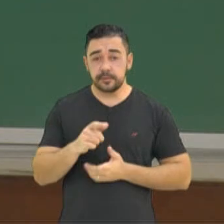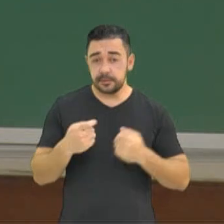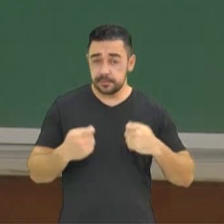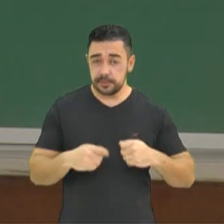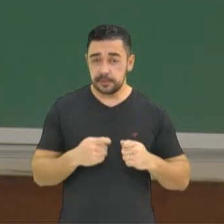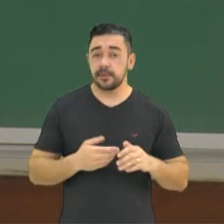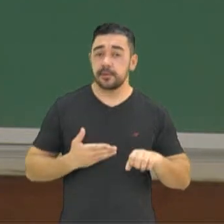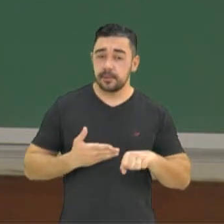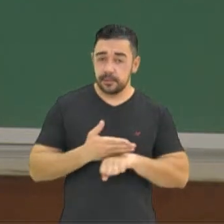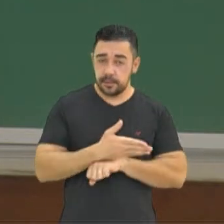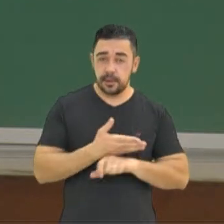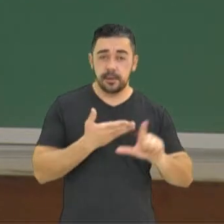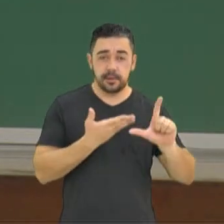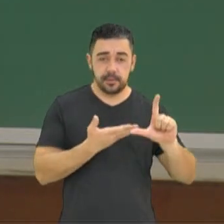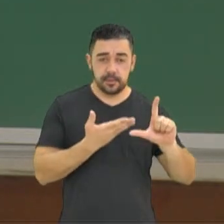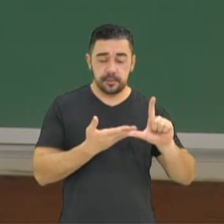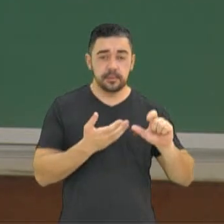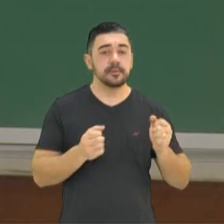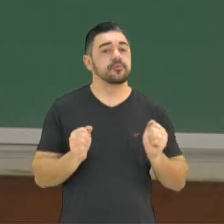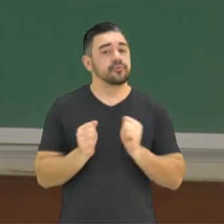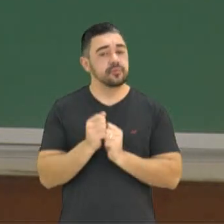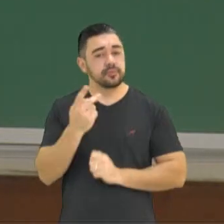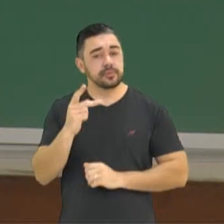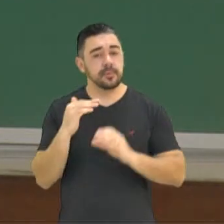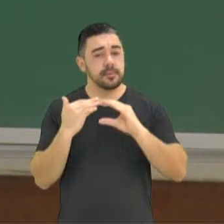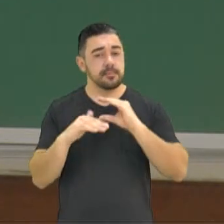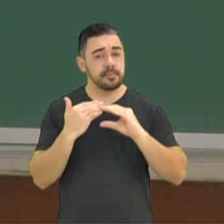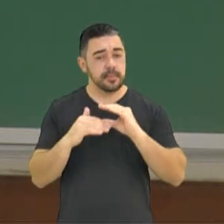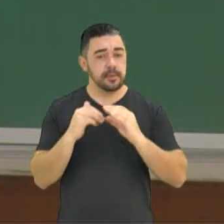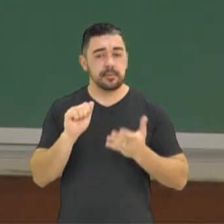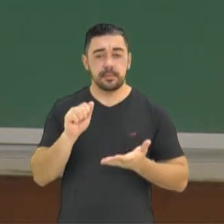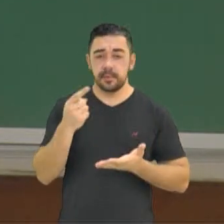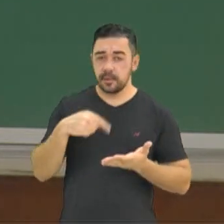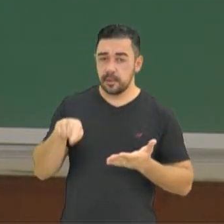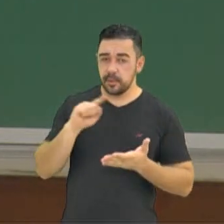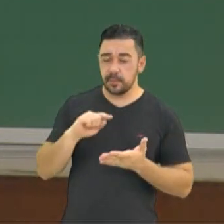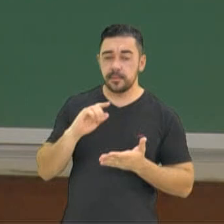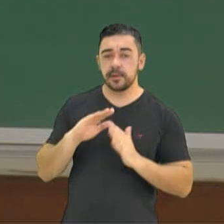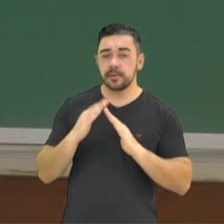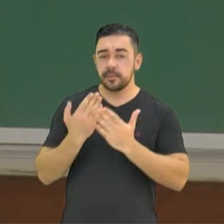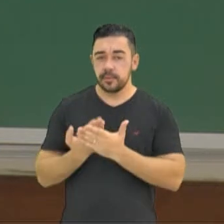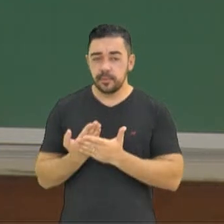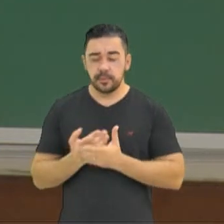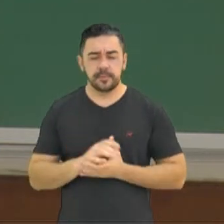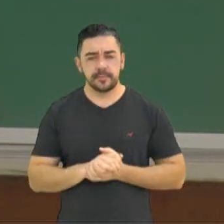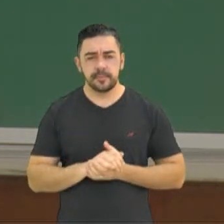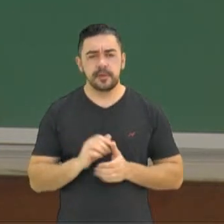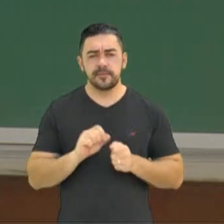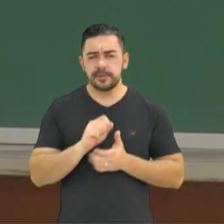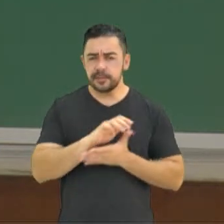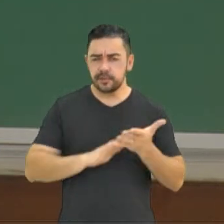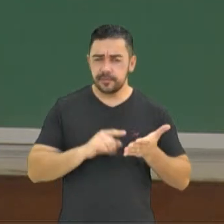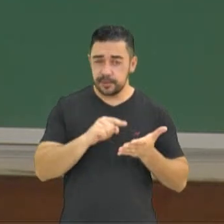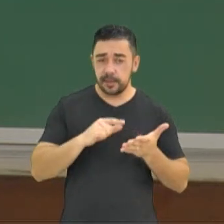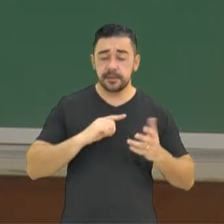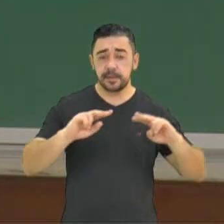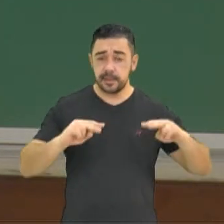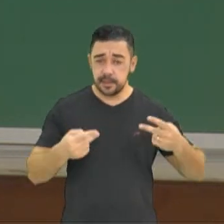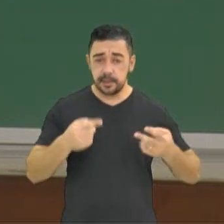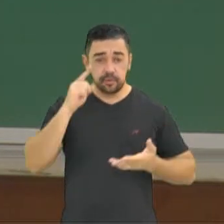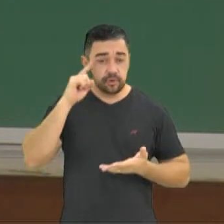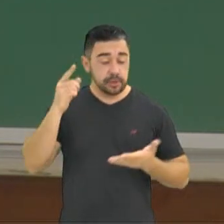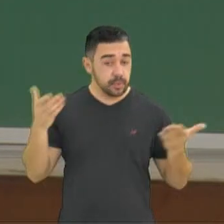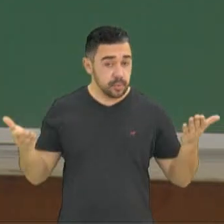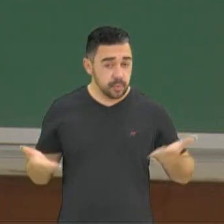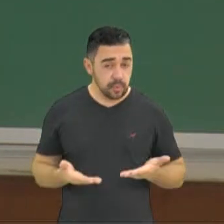precisa acessar ao Classroom com o seu @escola e realizar a atividade que está lá no link da aula do dia de